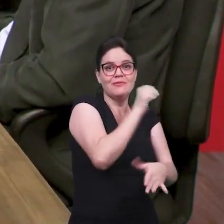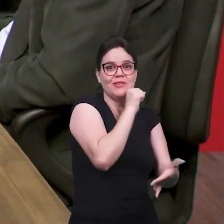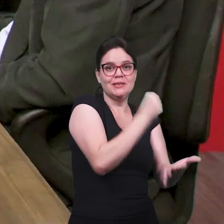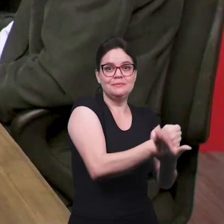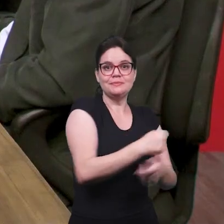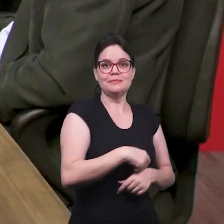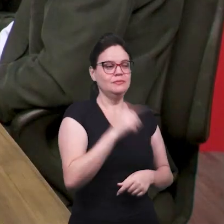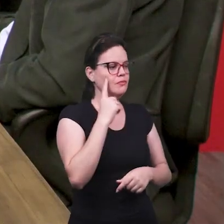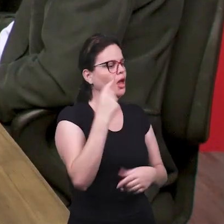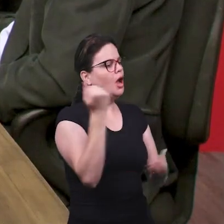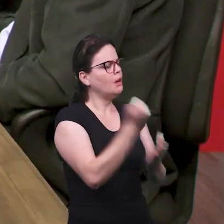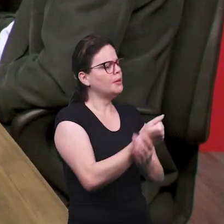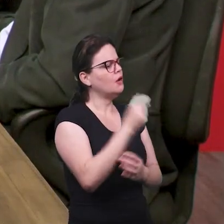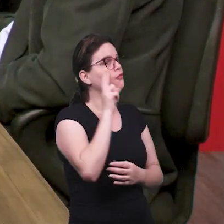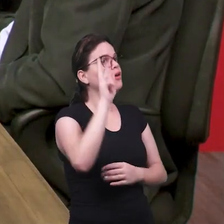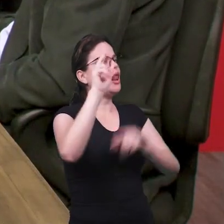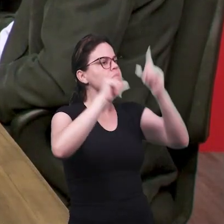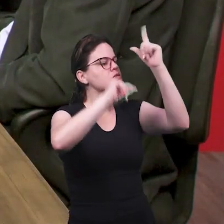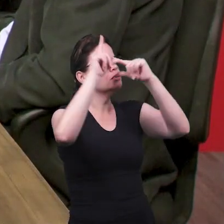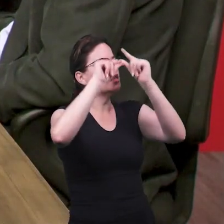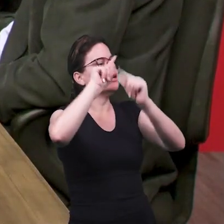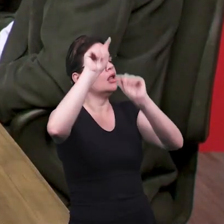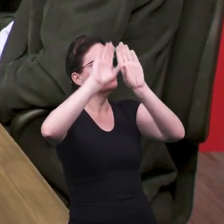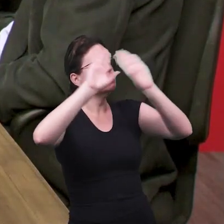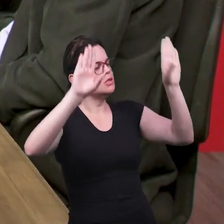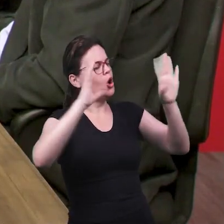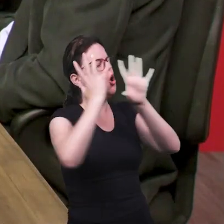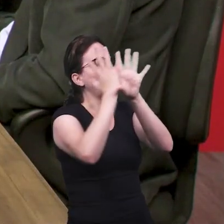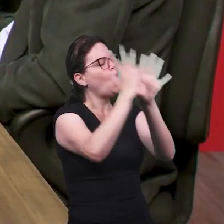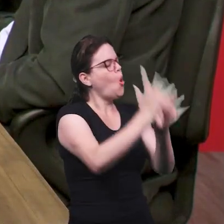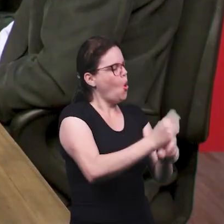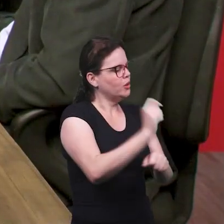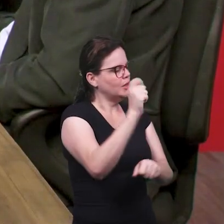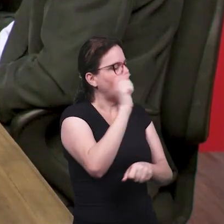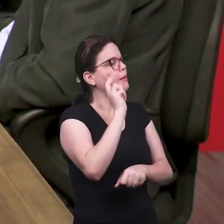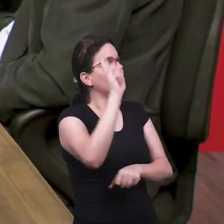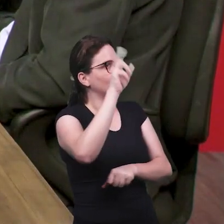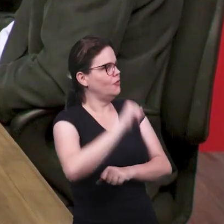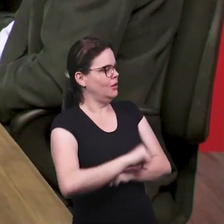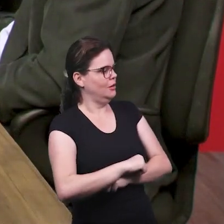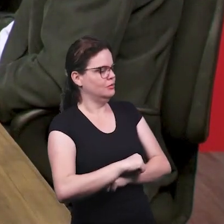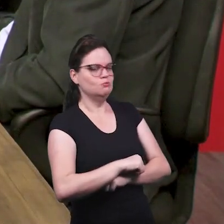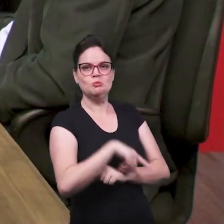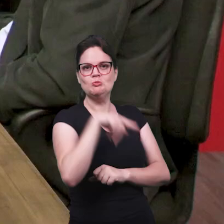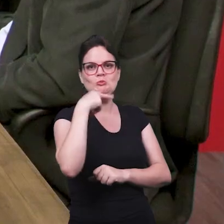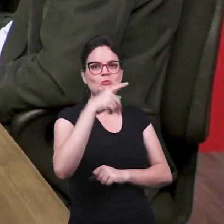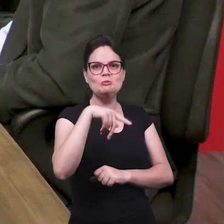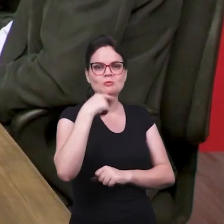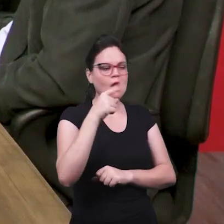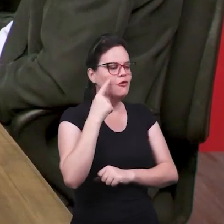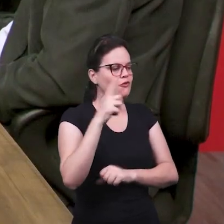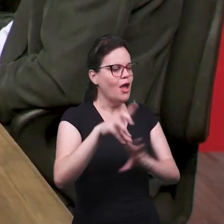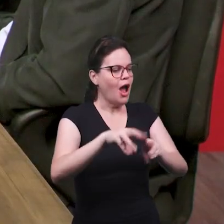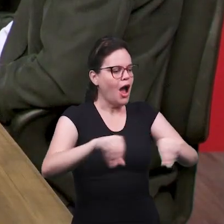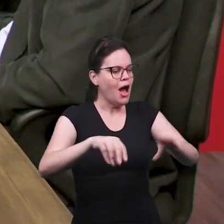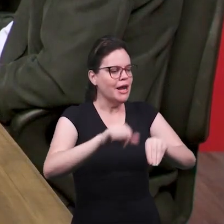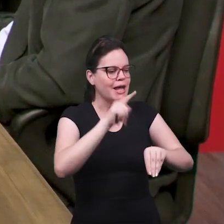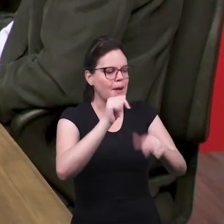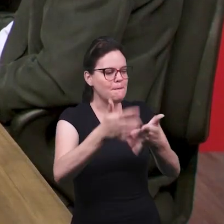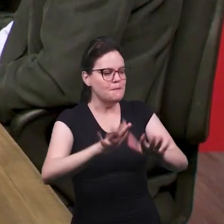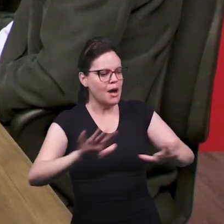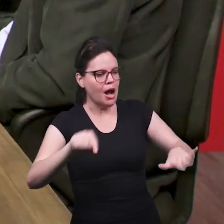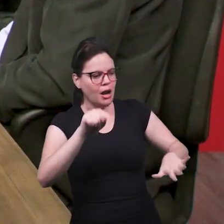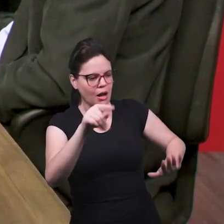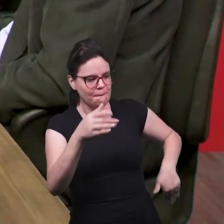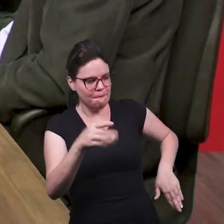contar. Assim será a tua descendência, né? Olha também para as areias, para a areia da praia. Se é que você pode